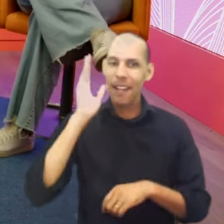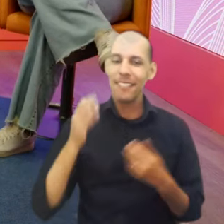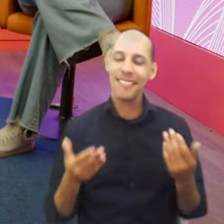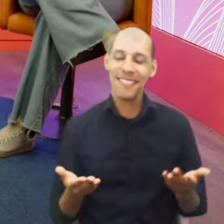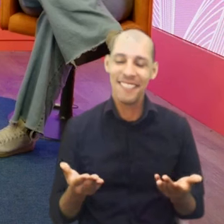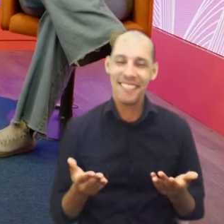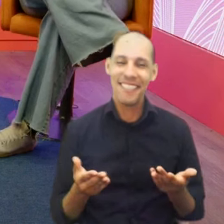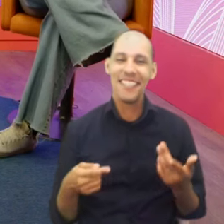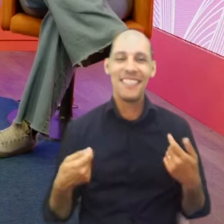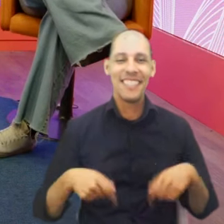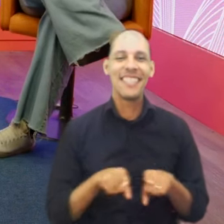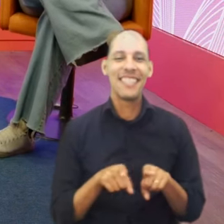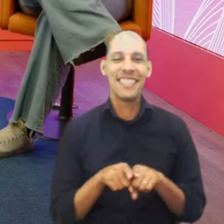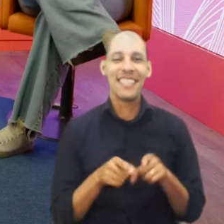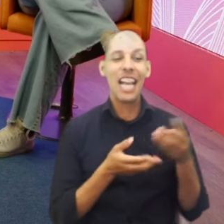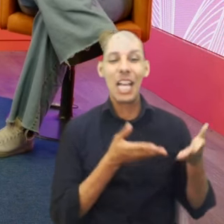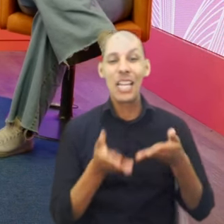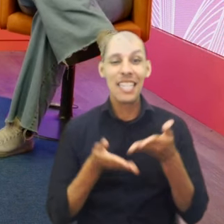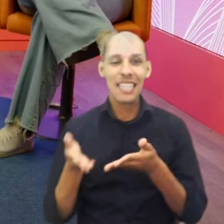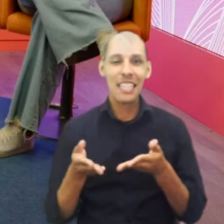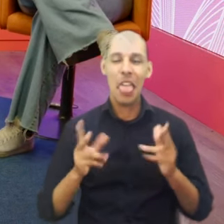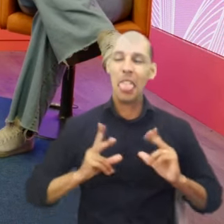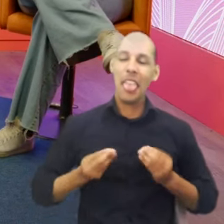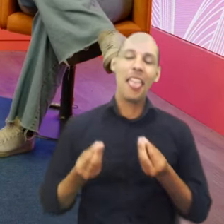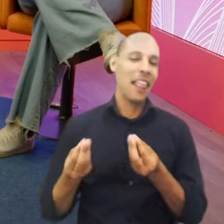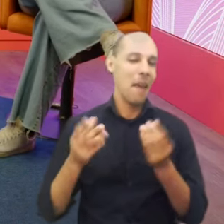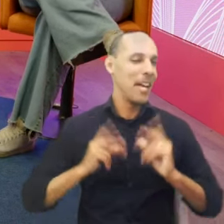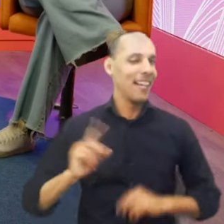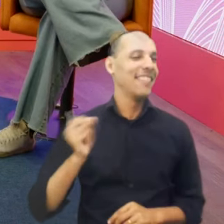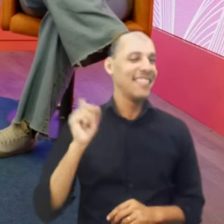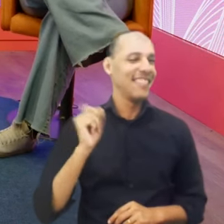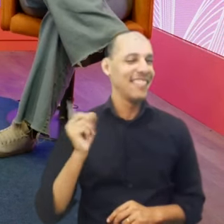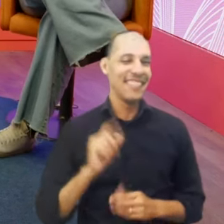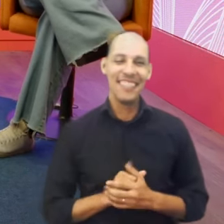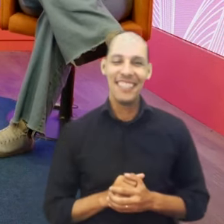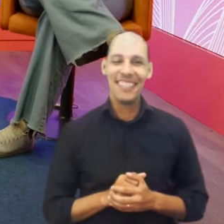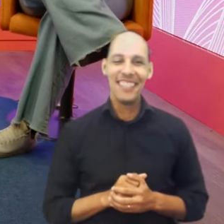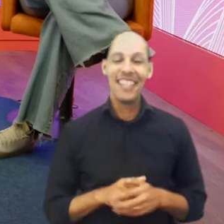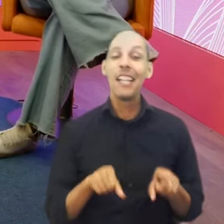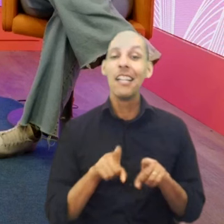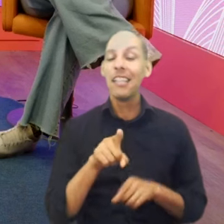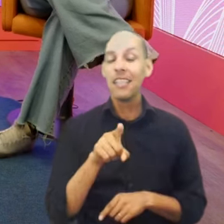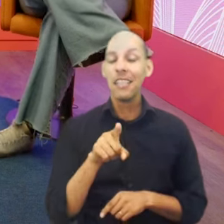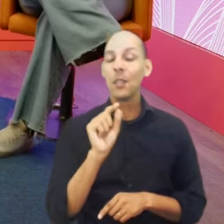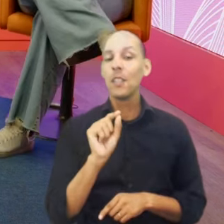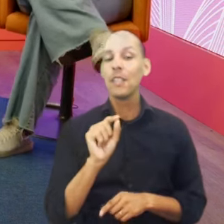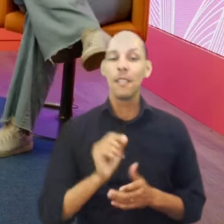Então, a gente tem também que cuidado para não dar mérito onde eles não merecem. Exato. Exatamente. Mas tem aquela coisa, exemplo,